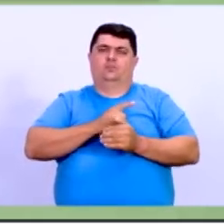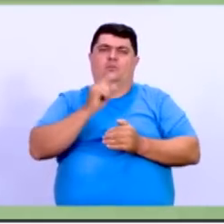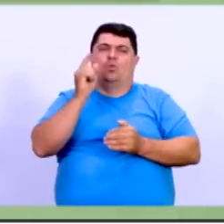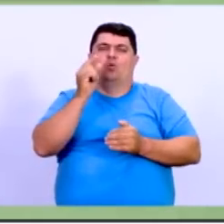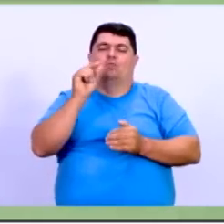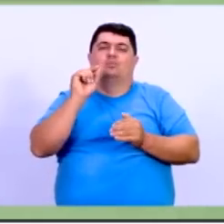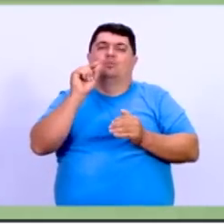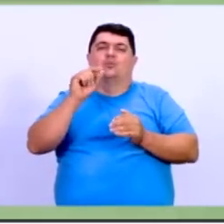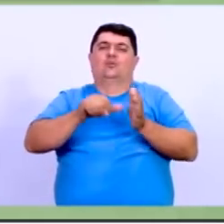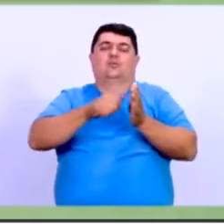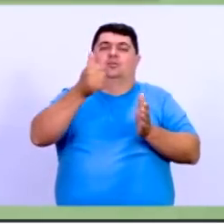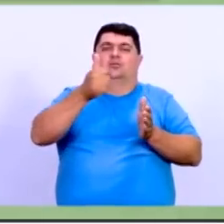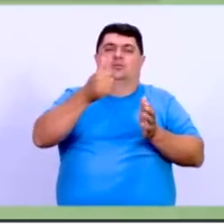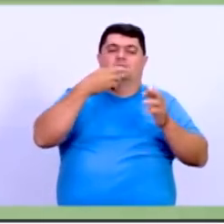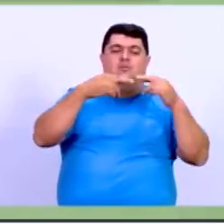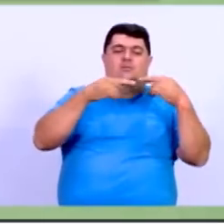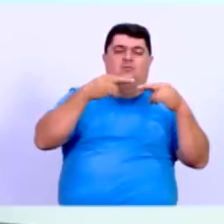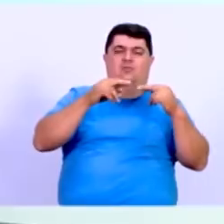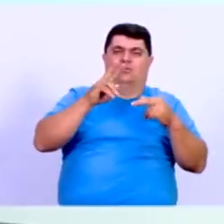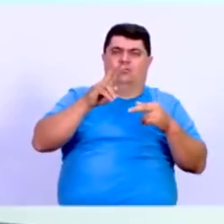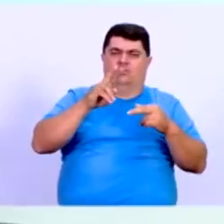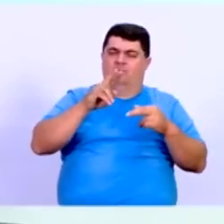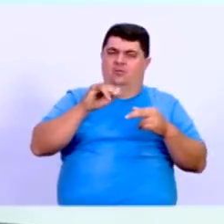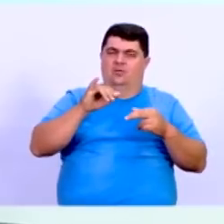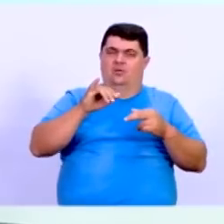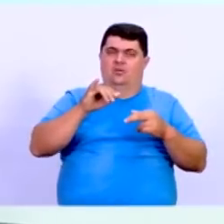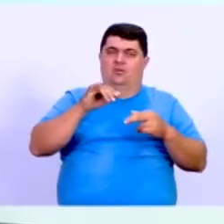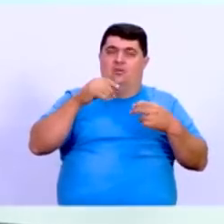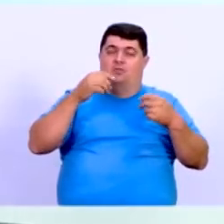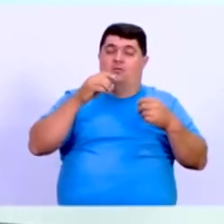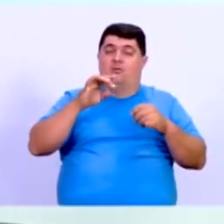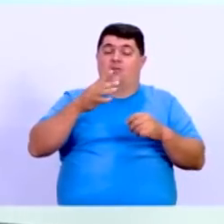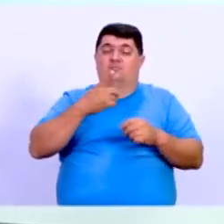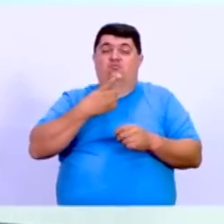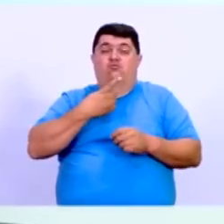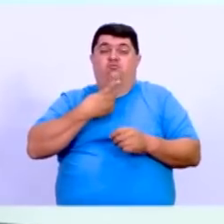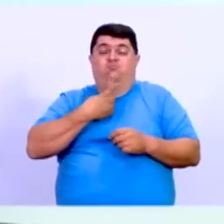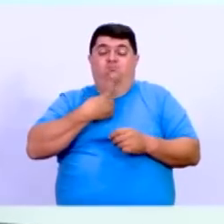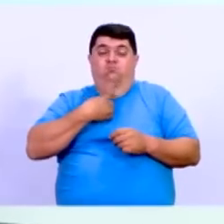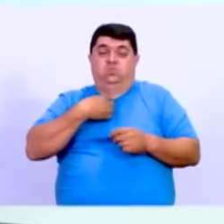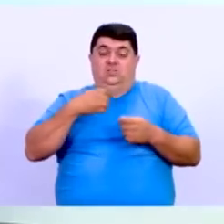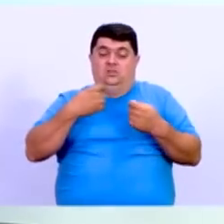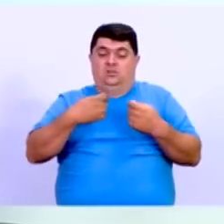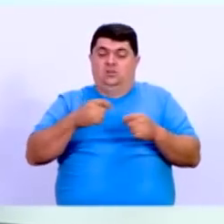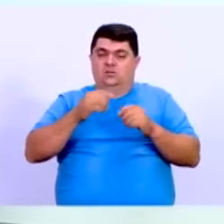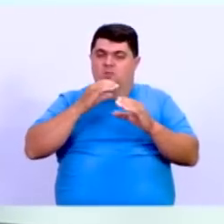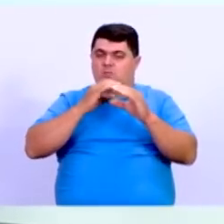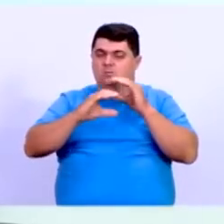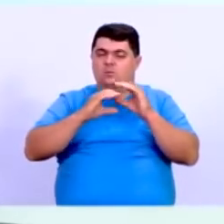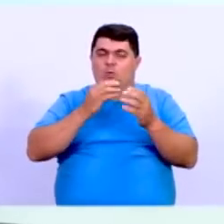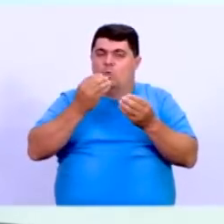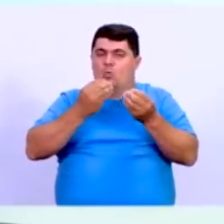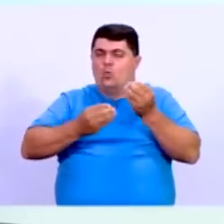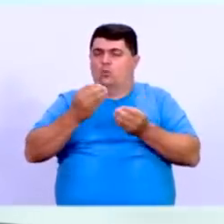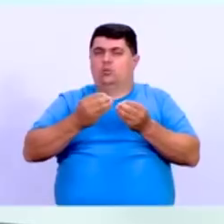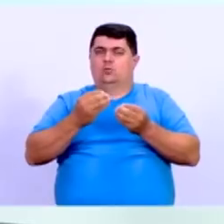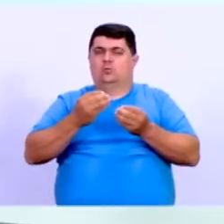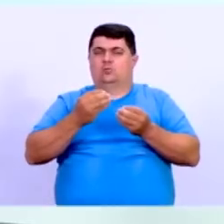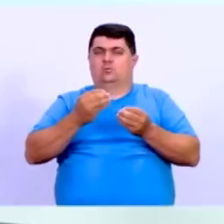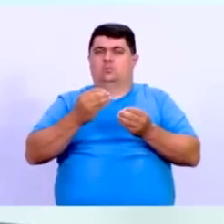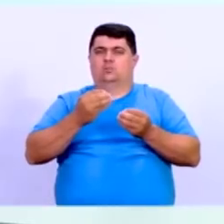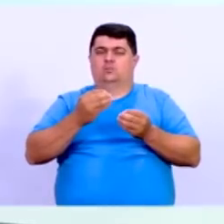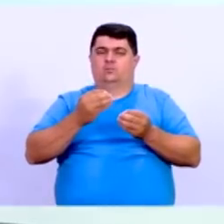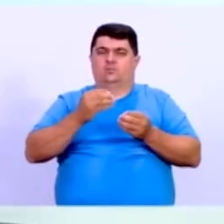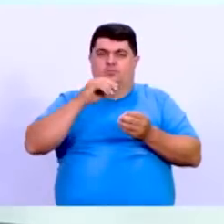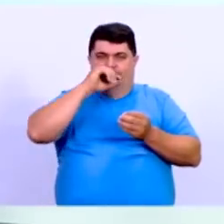primeiro, né? Foi a rede de computador, professor? Não, foi a necessidade de se comunicar. A partir dessa